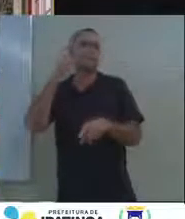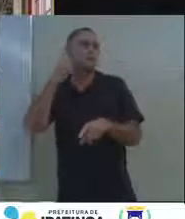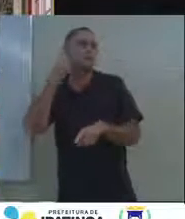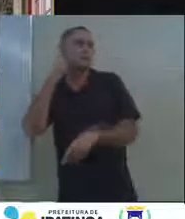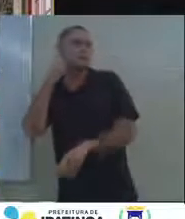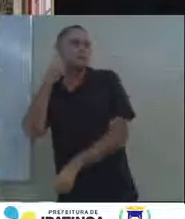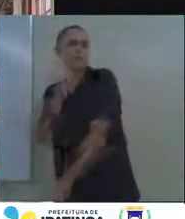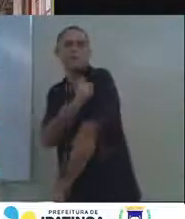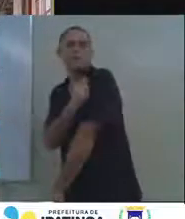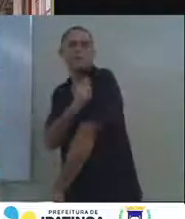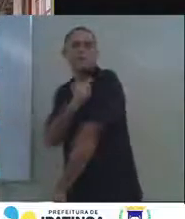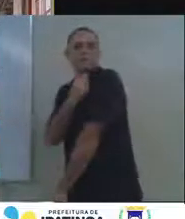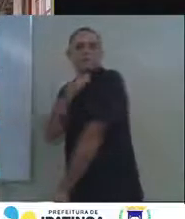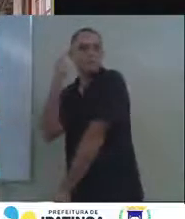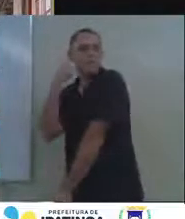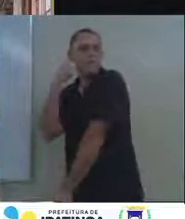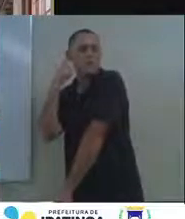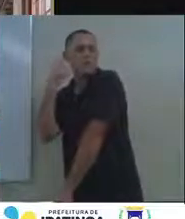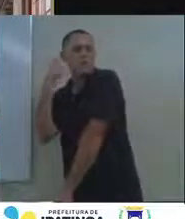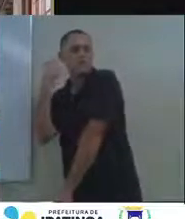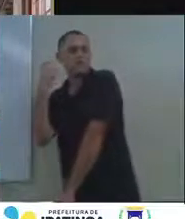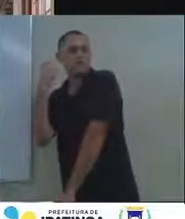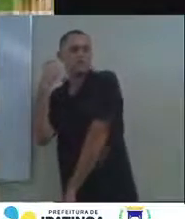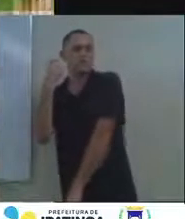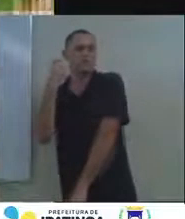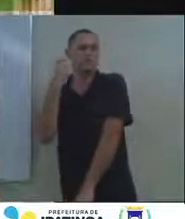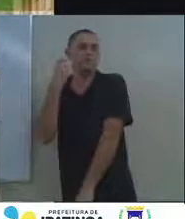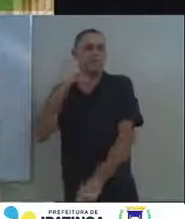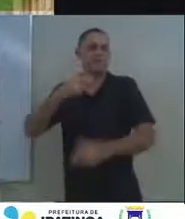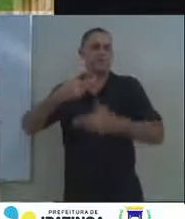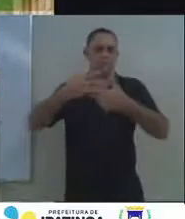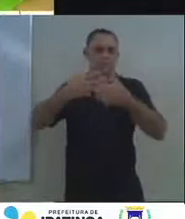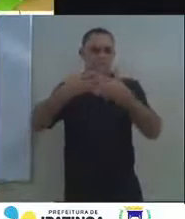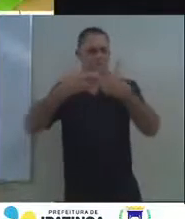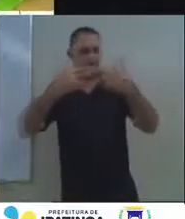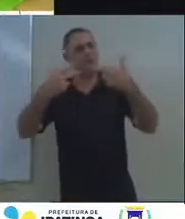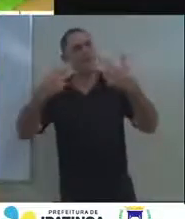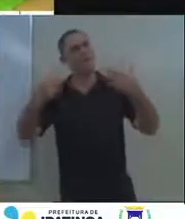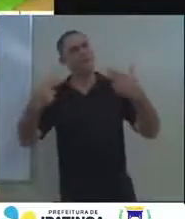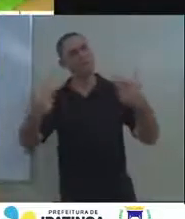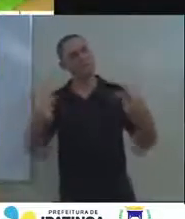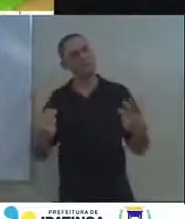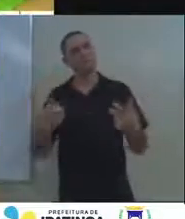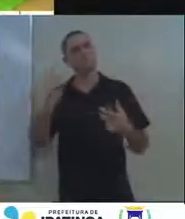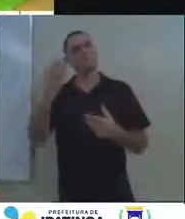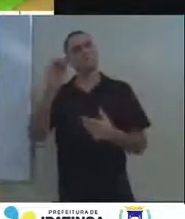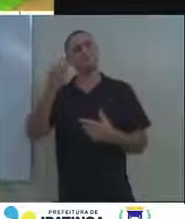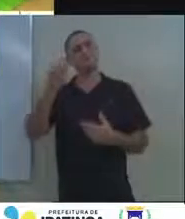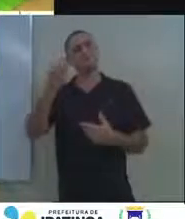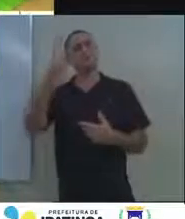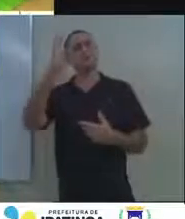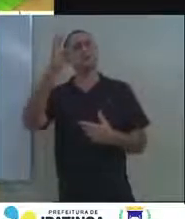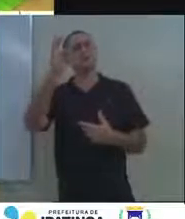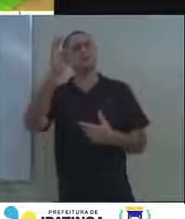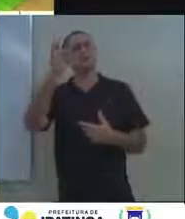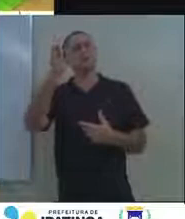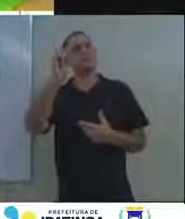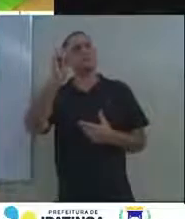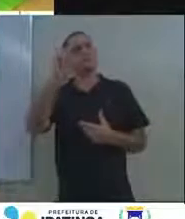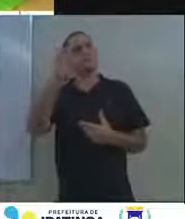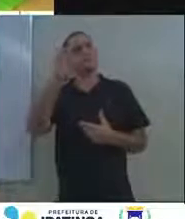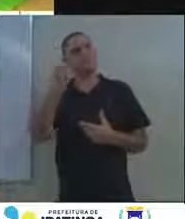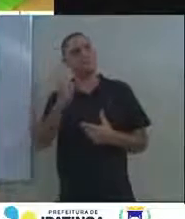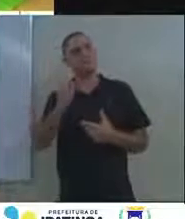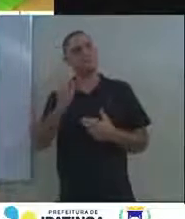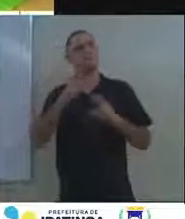professor? Lógico, gente, que tem várias situações que a gente precisa organizar.